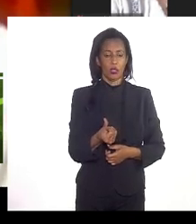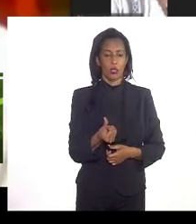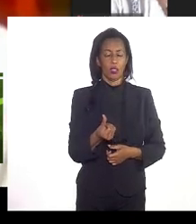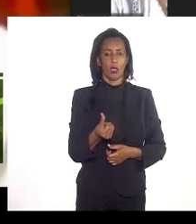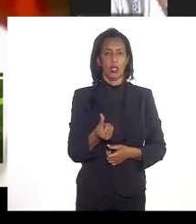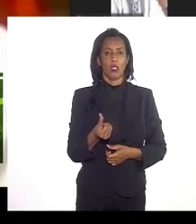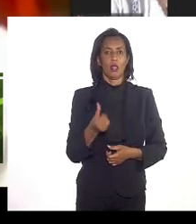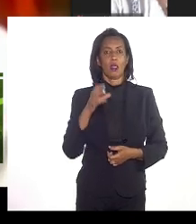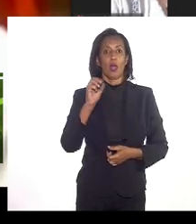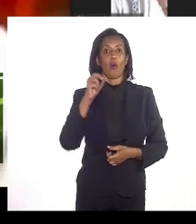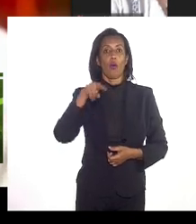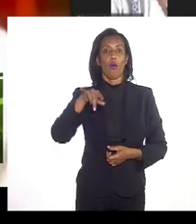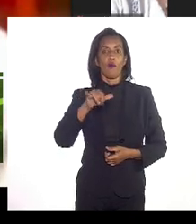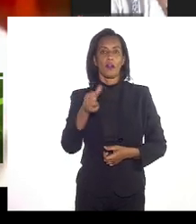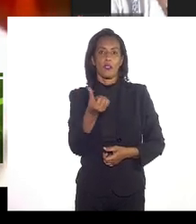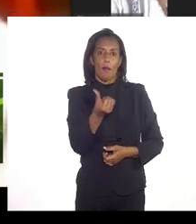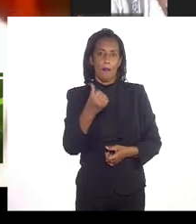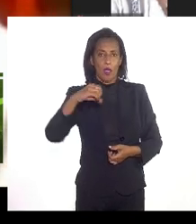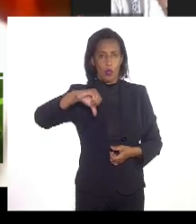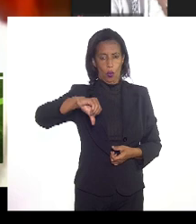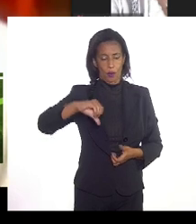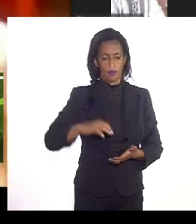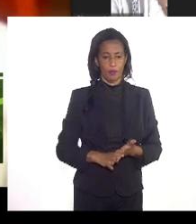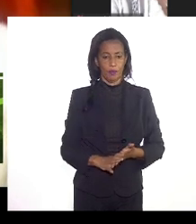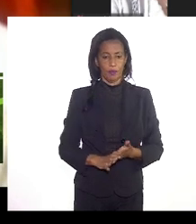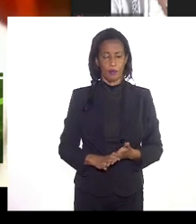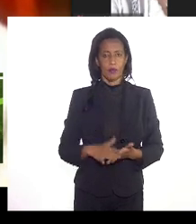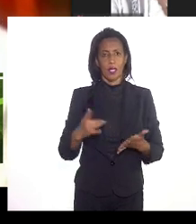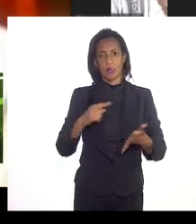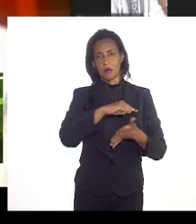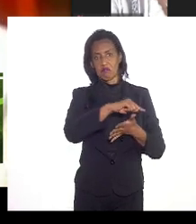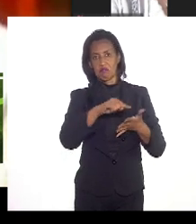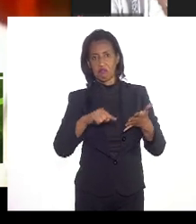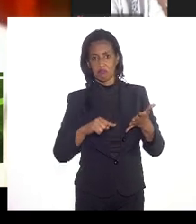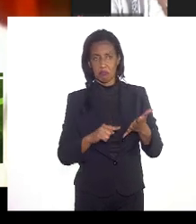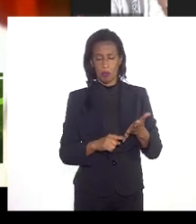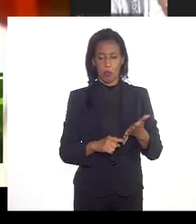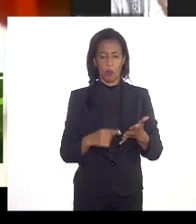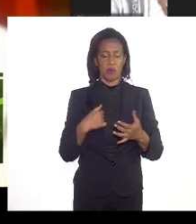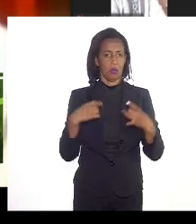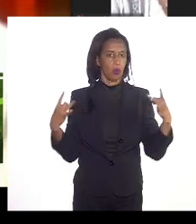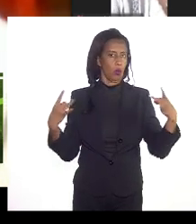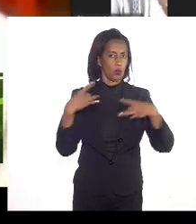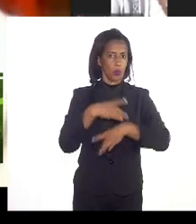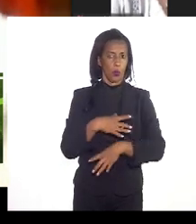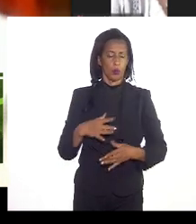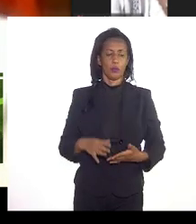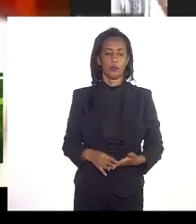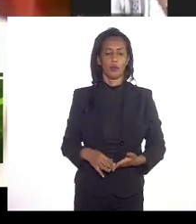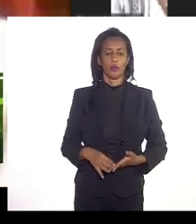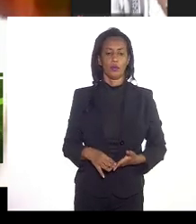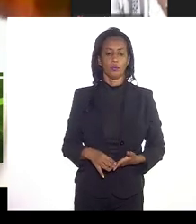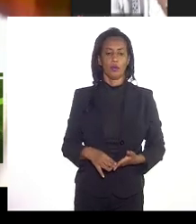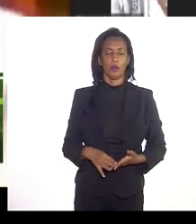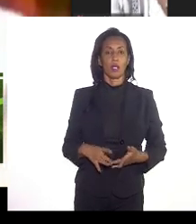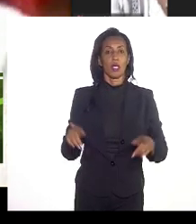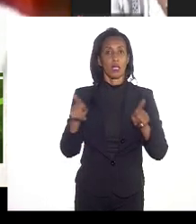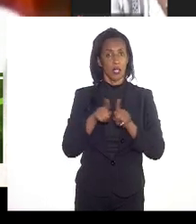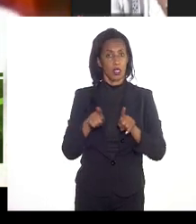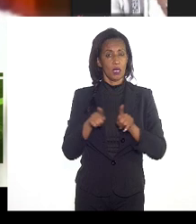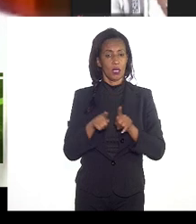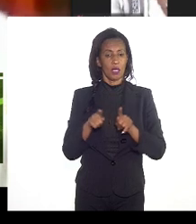da Convenção 169 é outro aspecto fundamental. Bom, essas são algumas considerações que coloco à disposição e sugiro